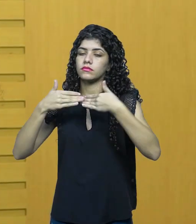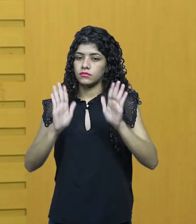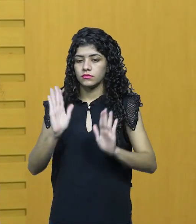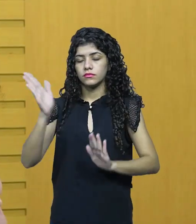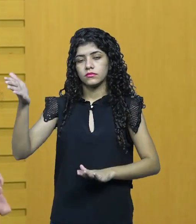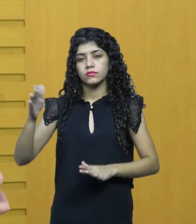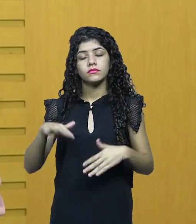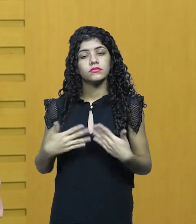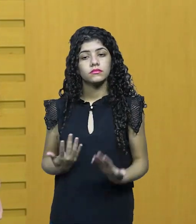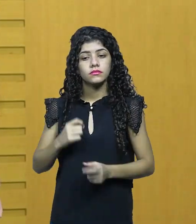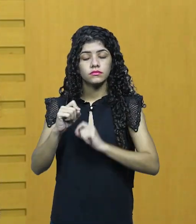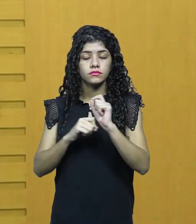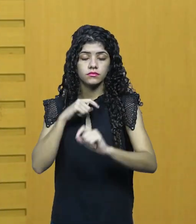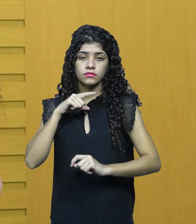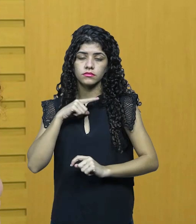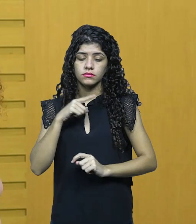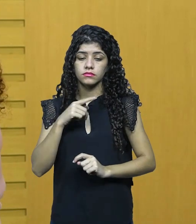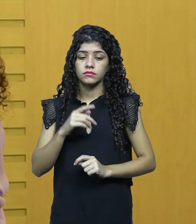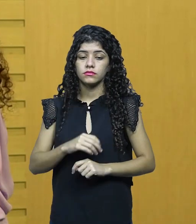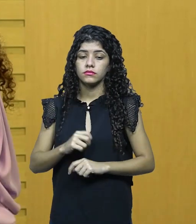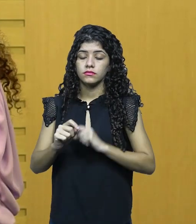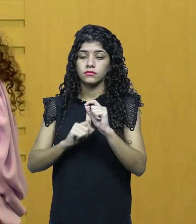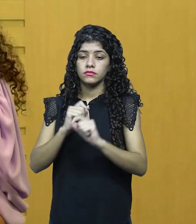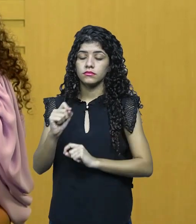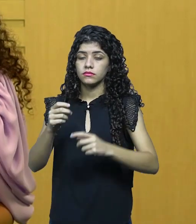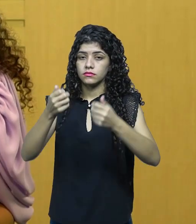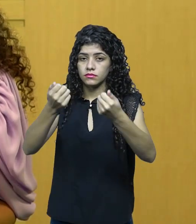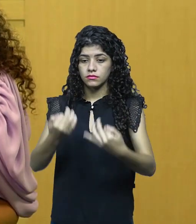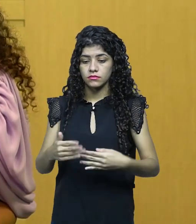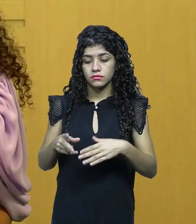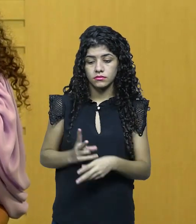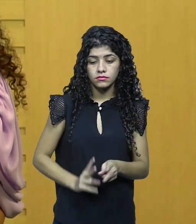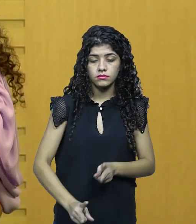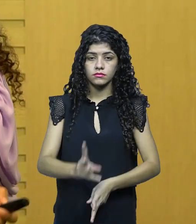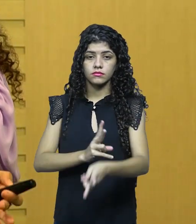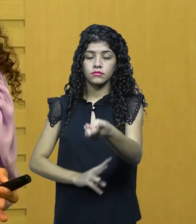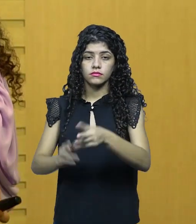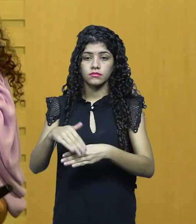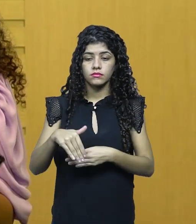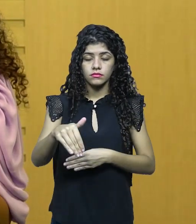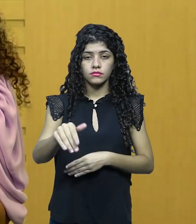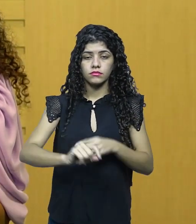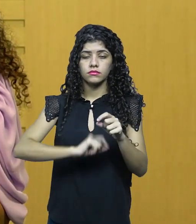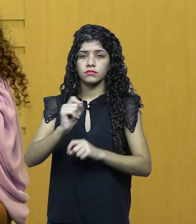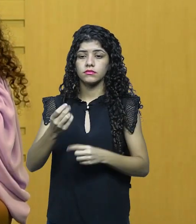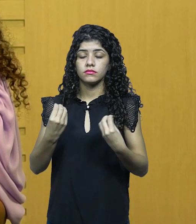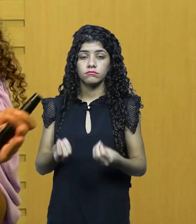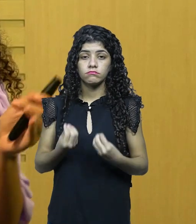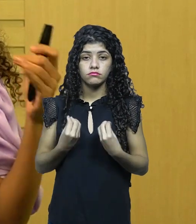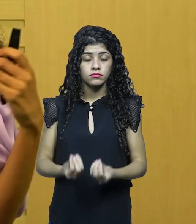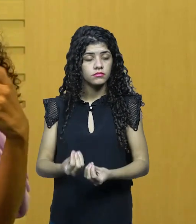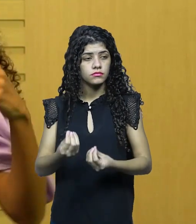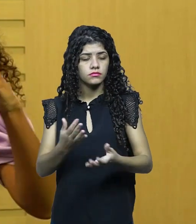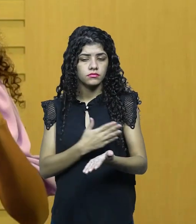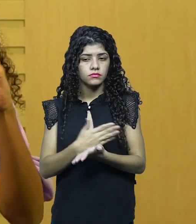foi aberto. Então, ele já fala de continuidade. Ele serve para que, em